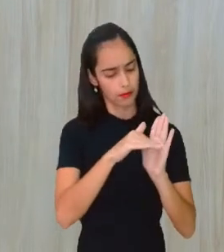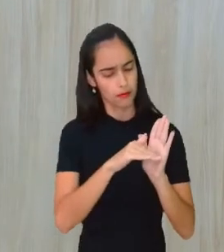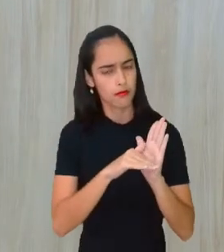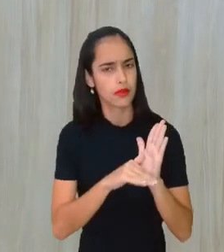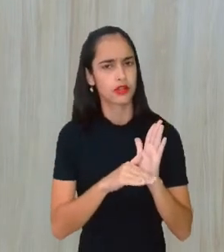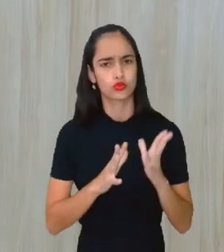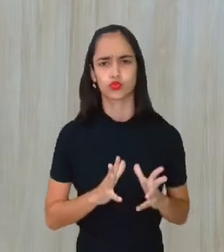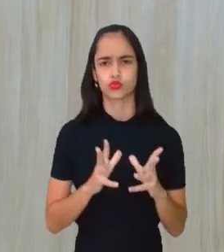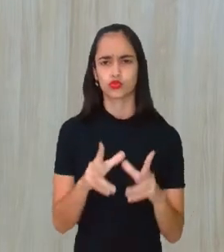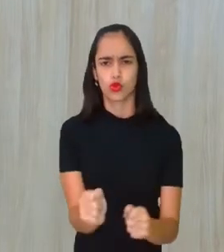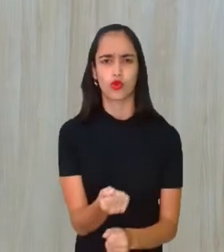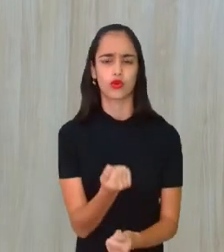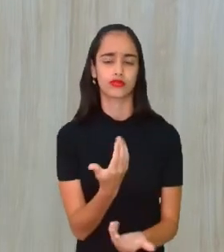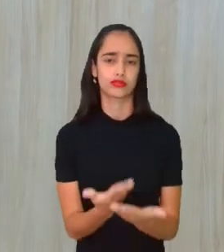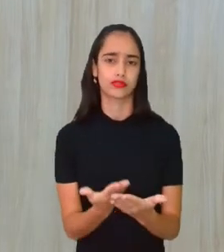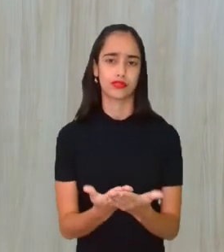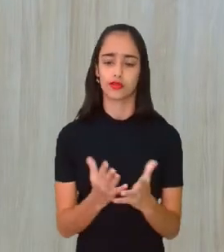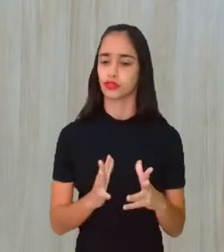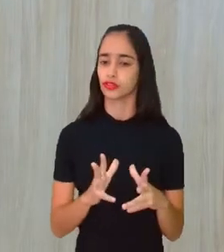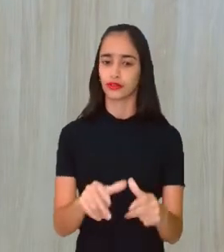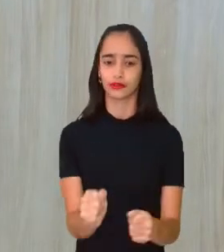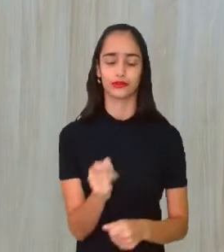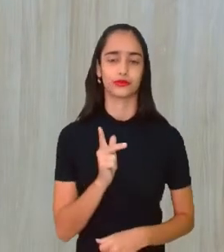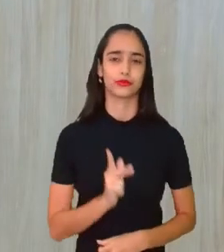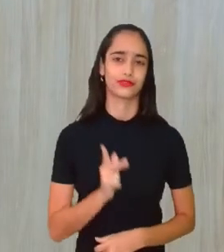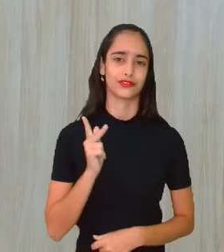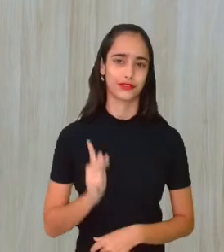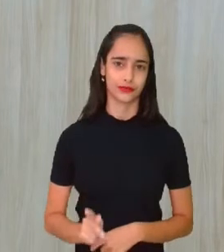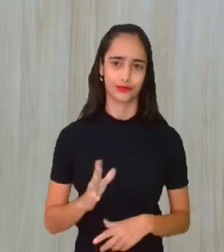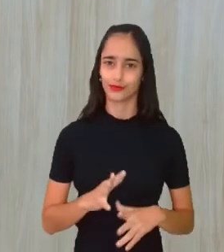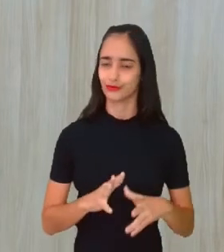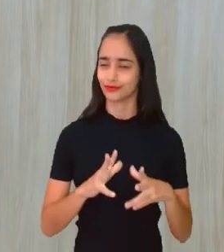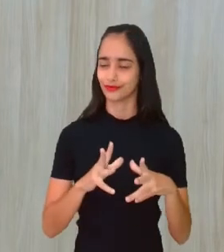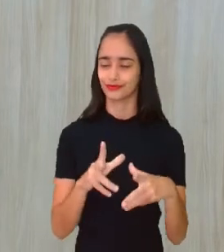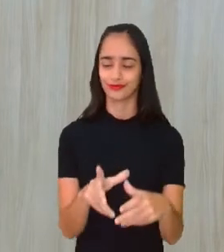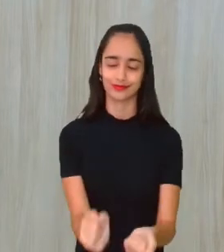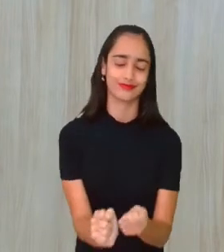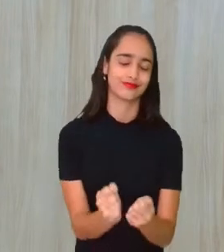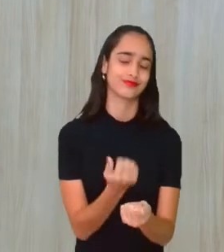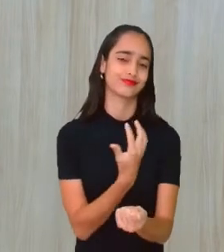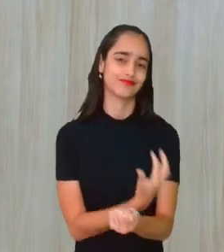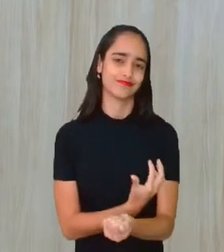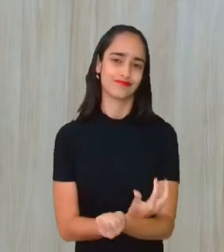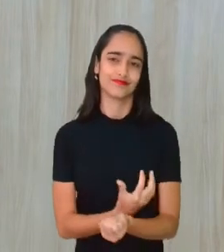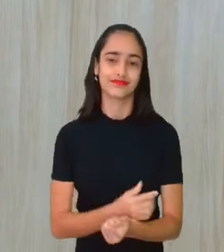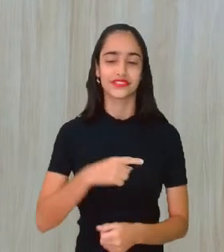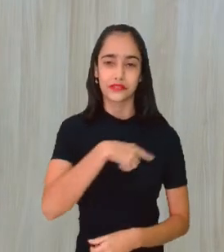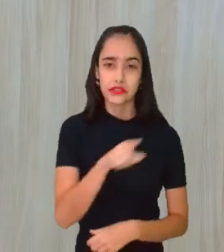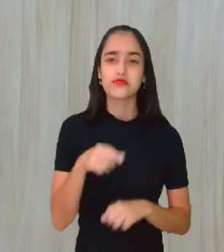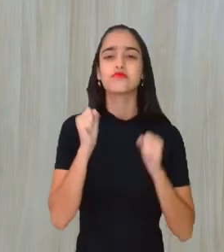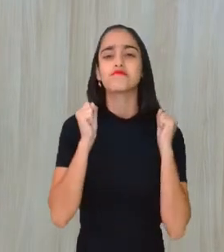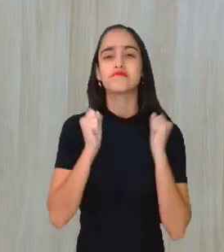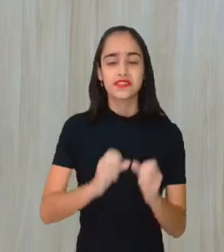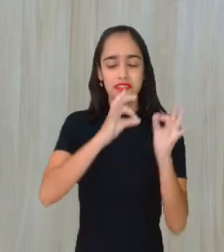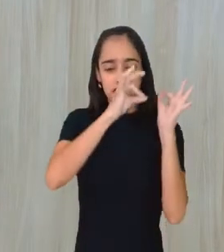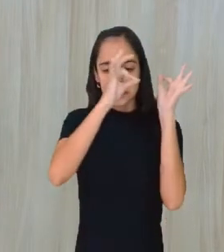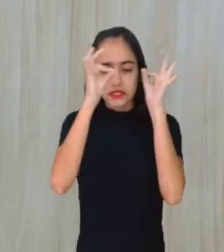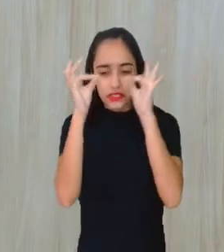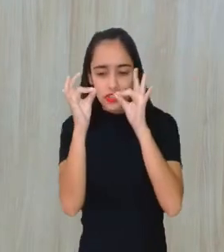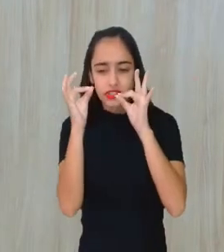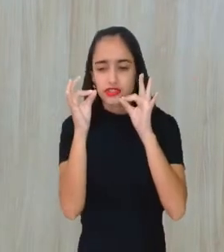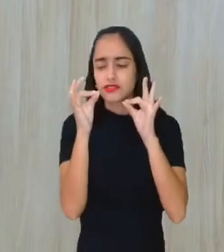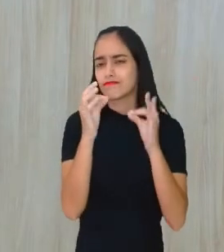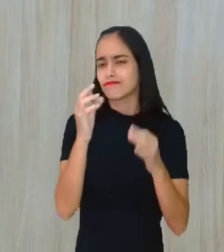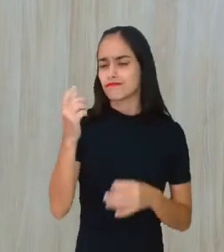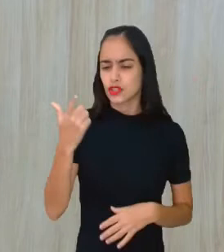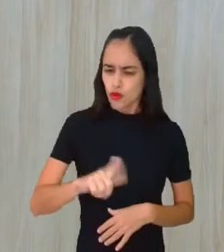as aulas de todos os professores, de todas as disciplinas, e vocês podem rever essa aula e também